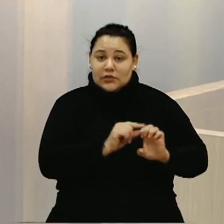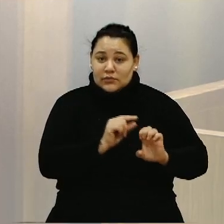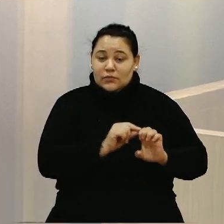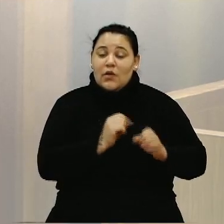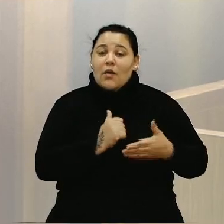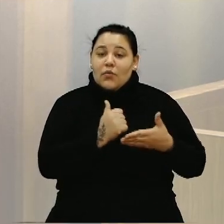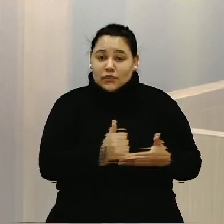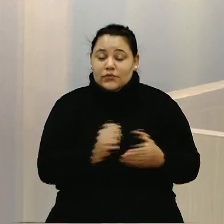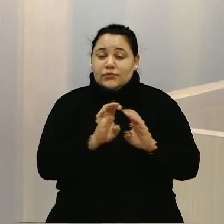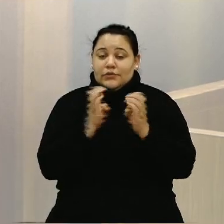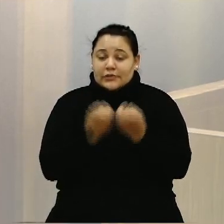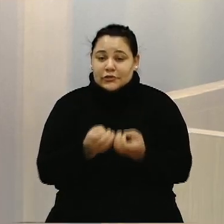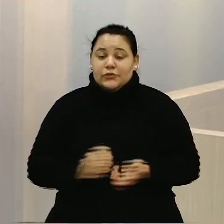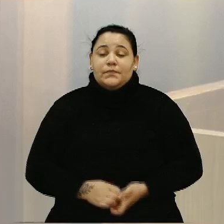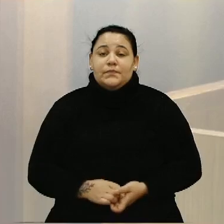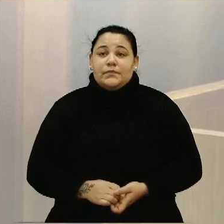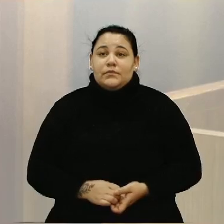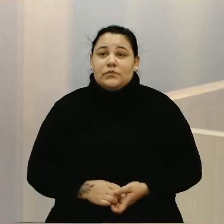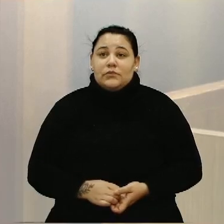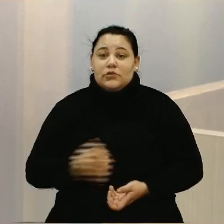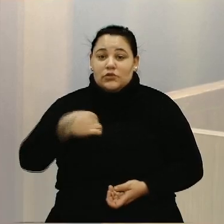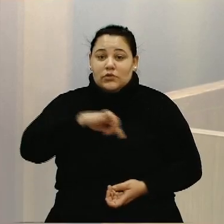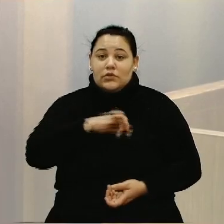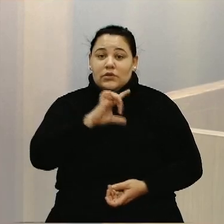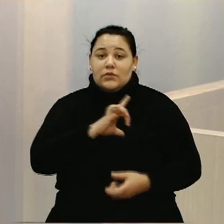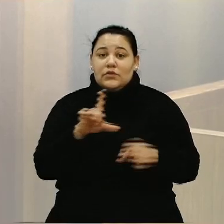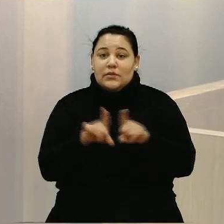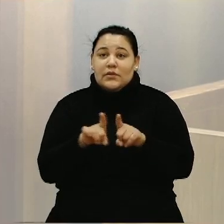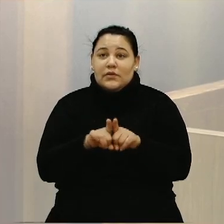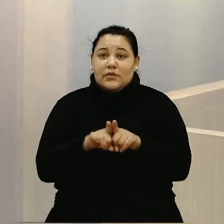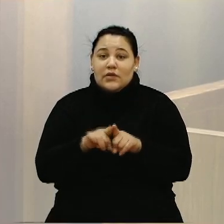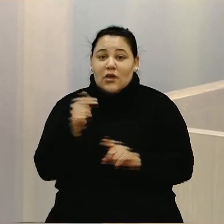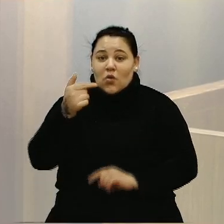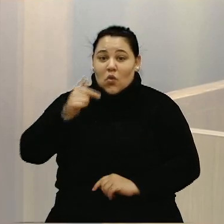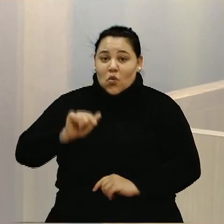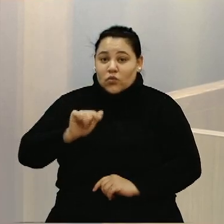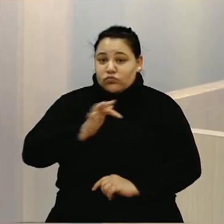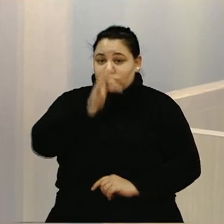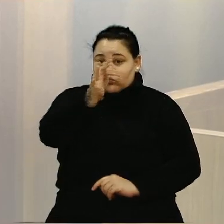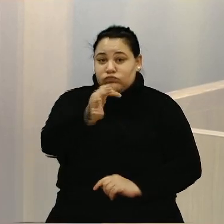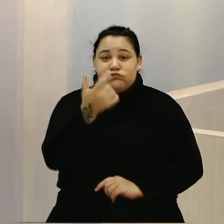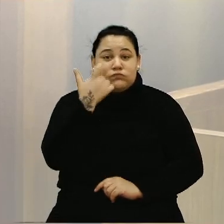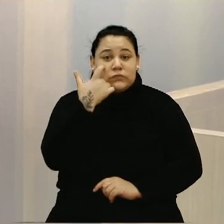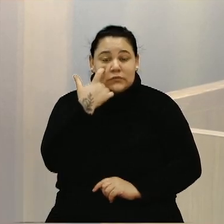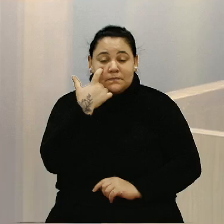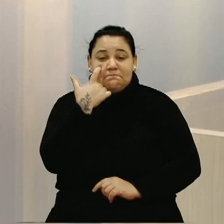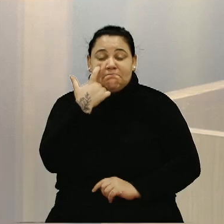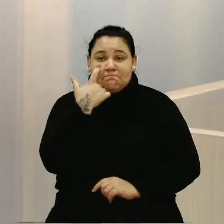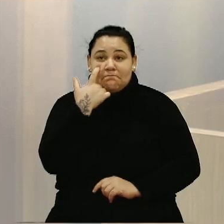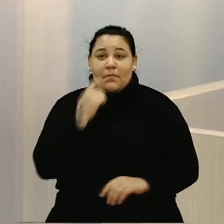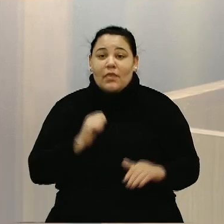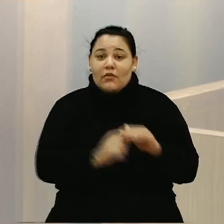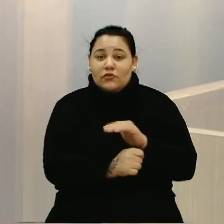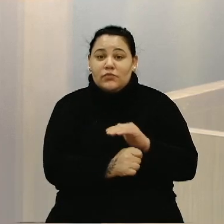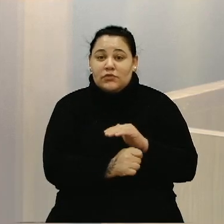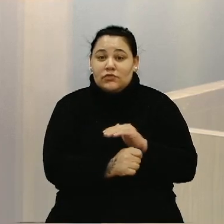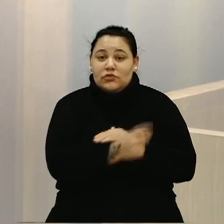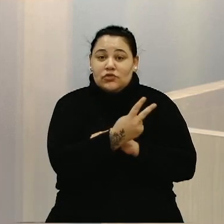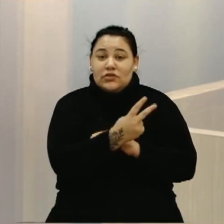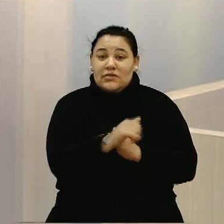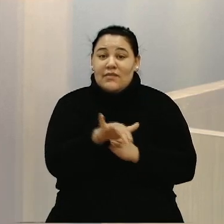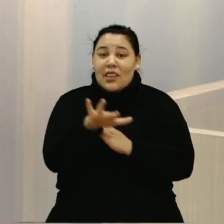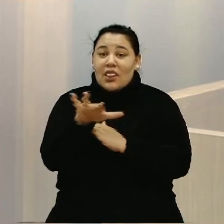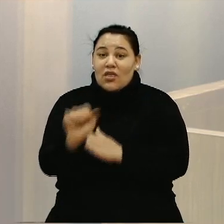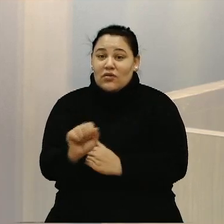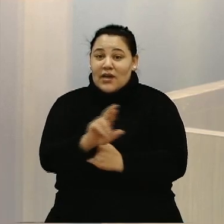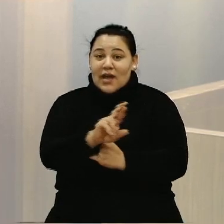comunidade. E nós temos ainda uma outra perspectiva, que é um investimento de em torno de 2 milhões de